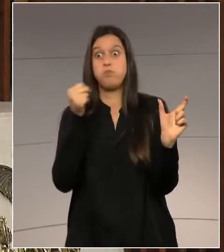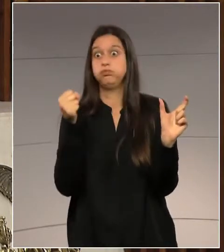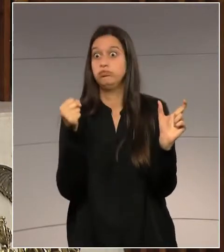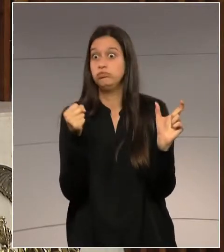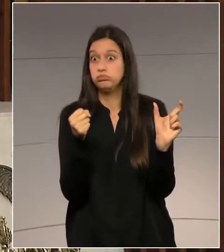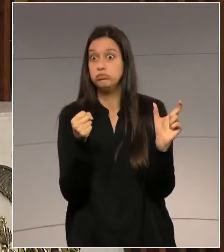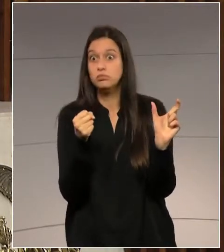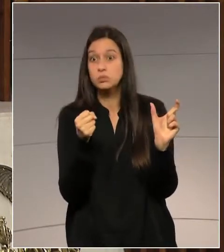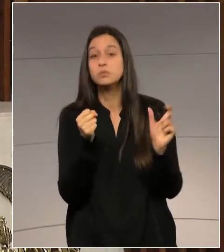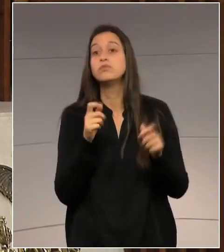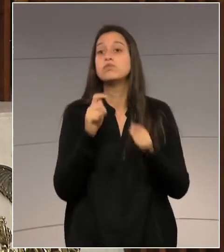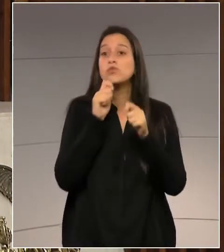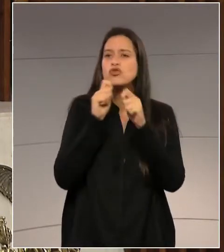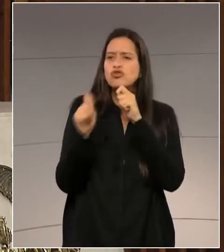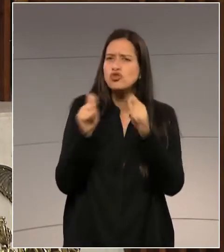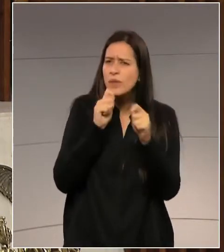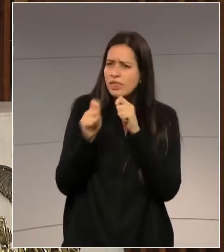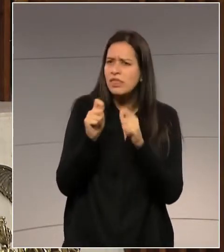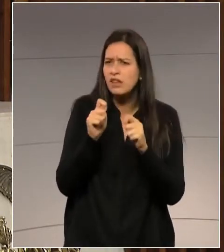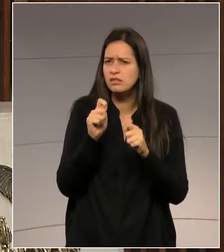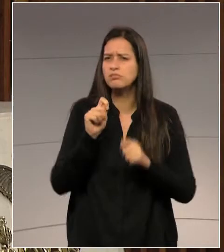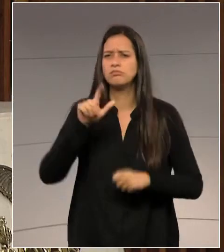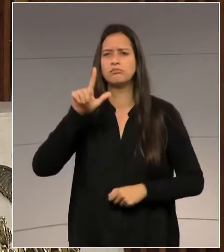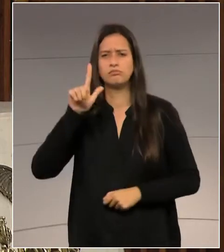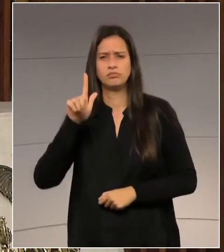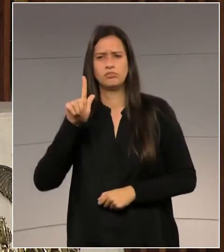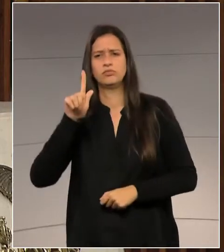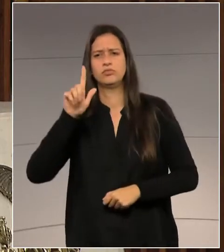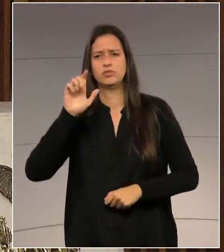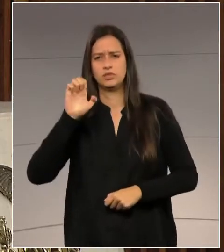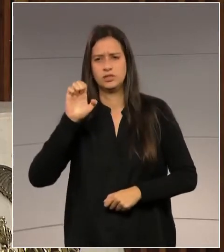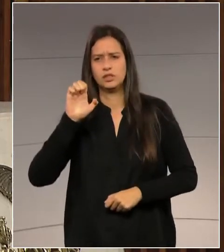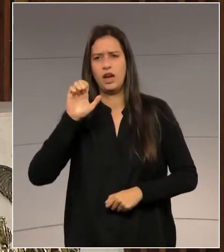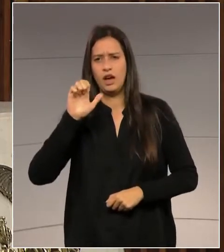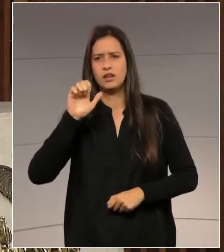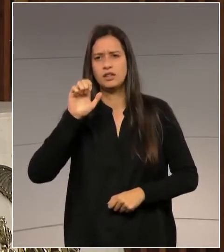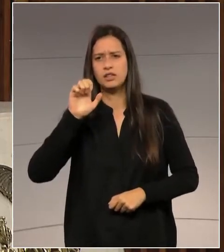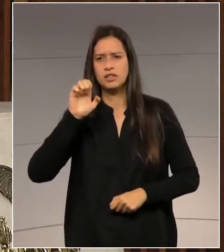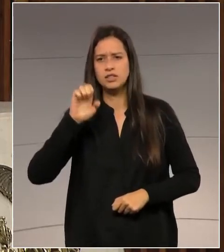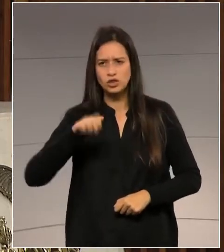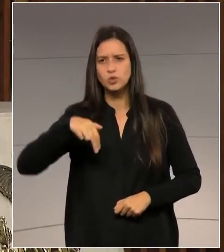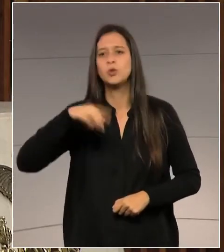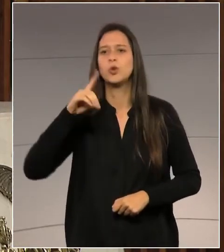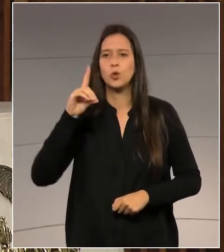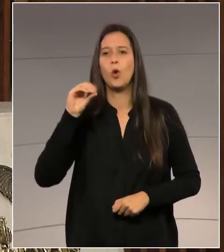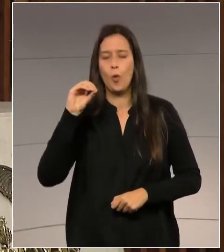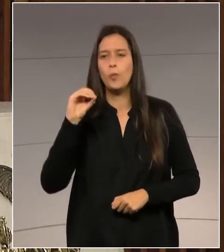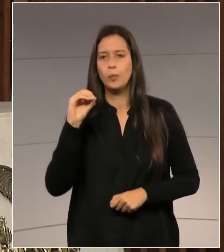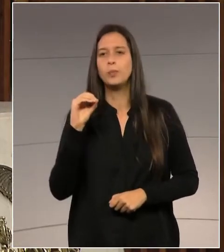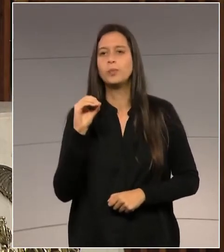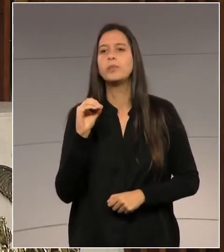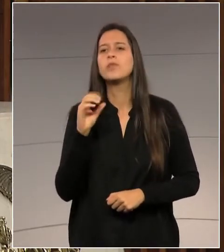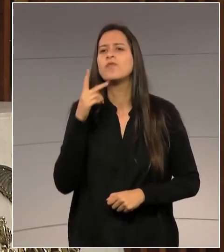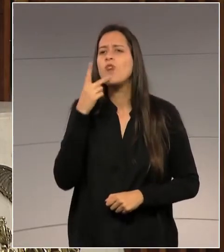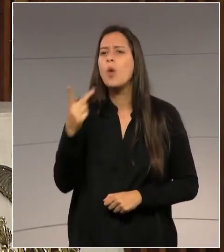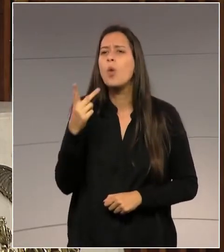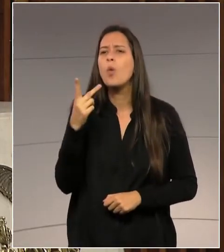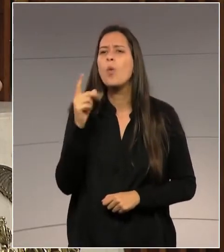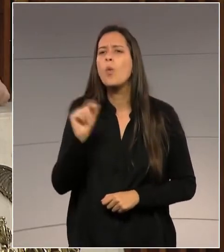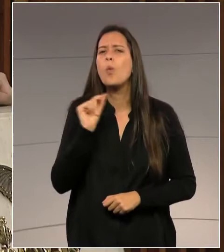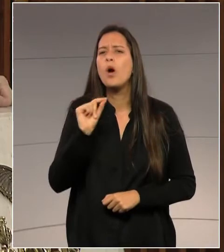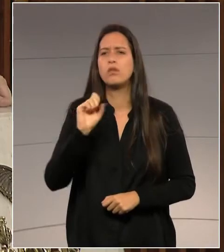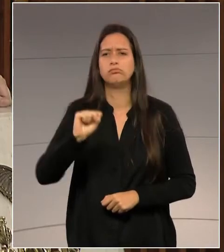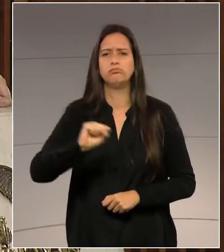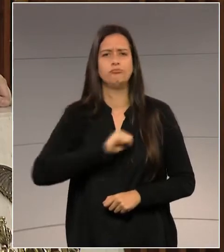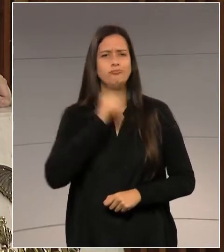o ódio é uma interrupção do pensamento é uma janela uma irracionalidade polarizadora e como pensar é árduo o